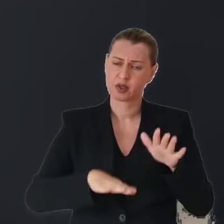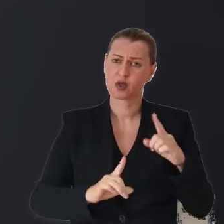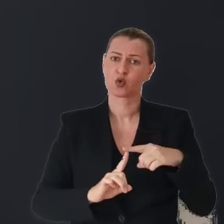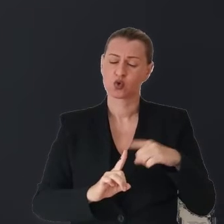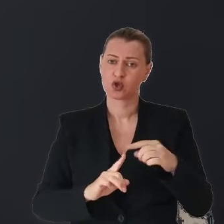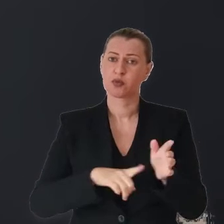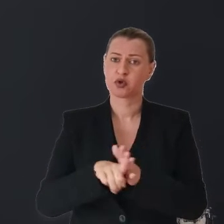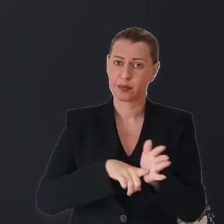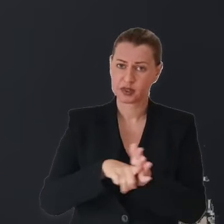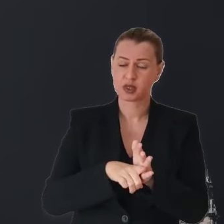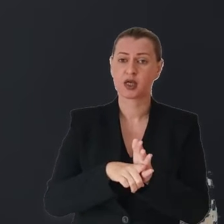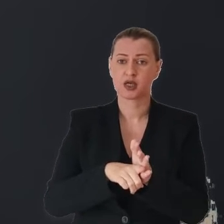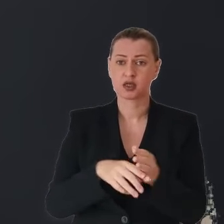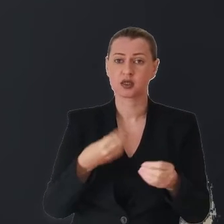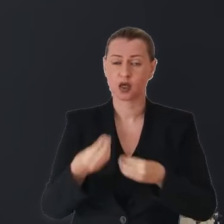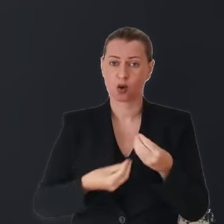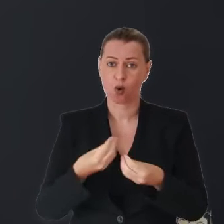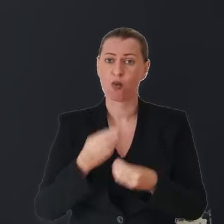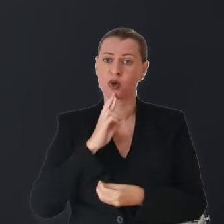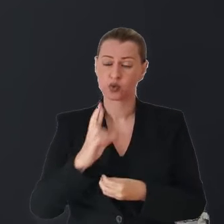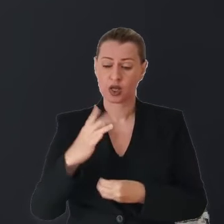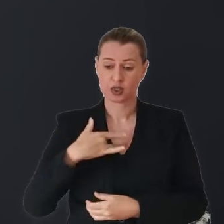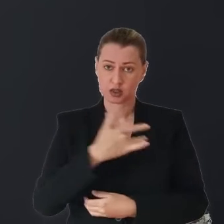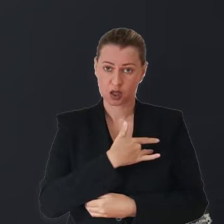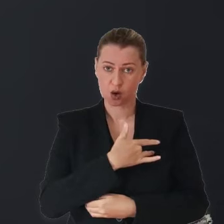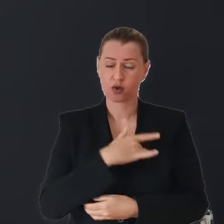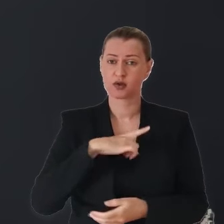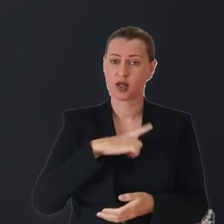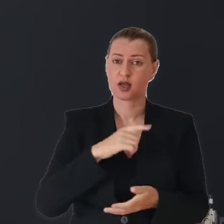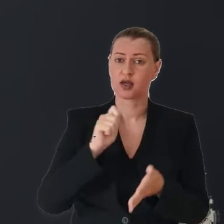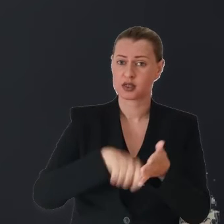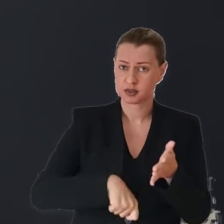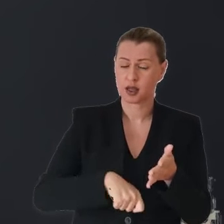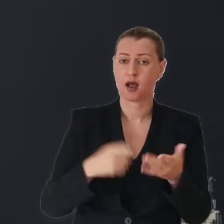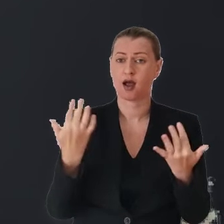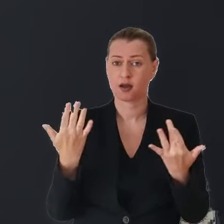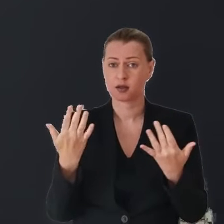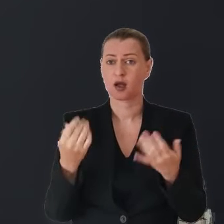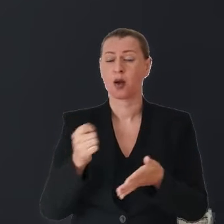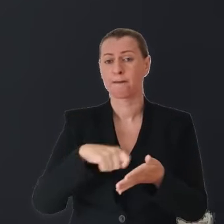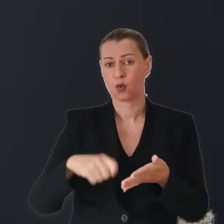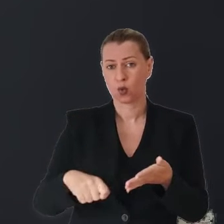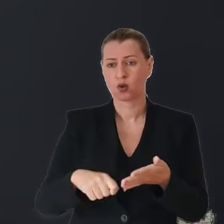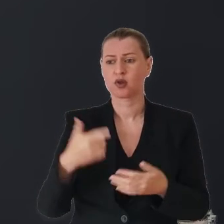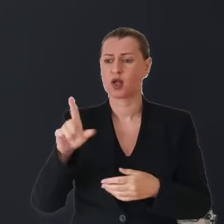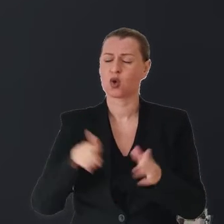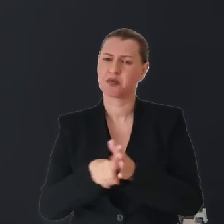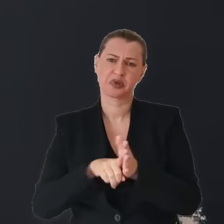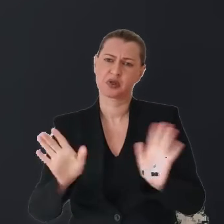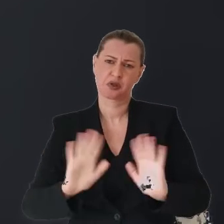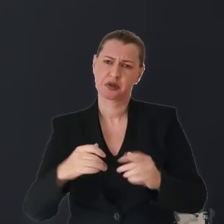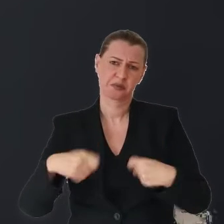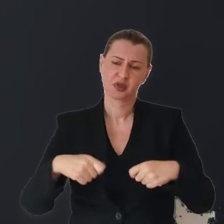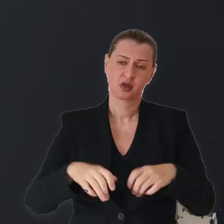de pesquisas, as resoluções, pelo menos da saúde, tu tem que assinar ainda a punho, Então, tem outras pesquisas que não precisam, isso aí